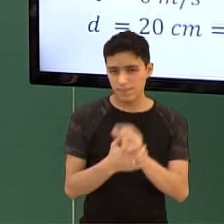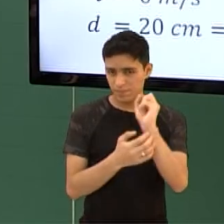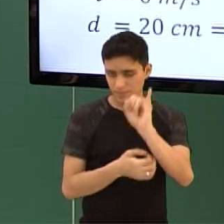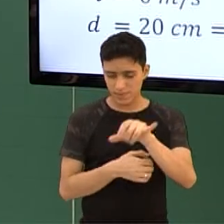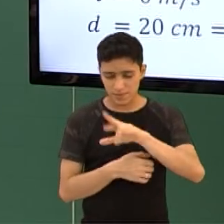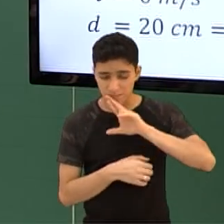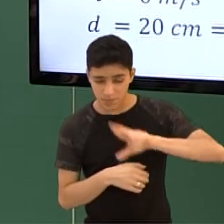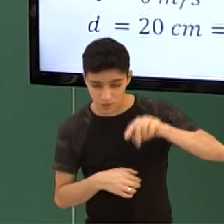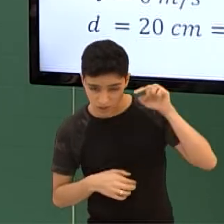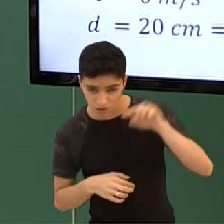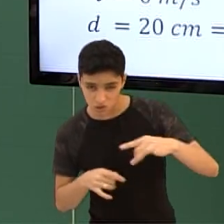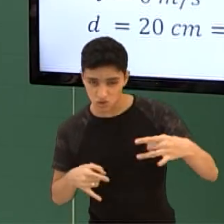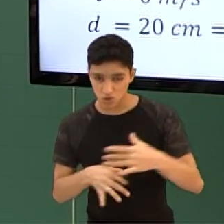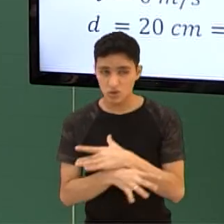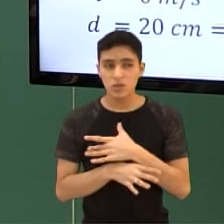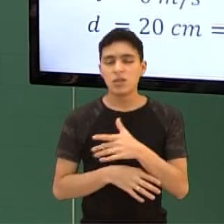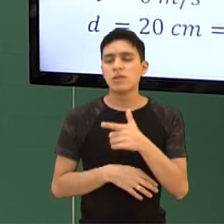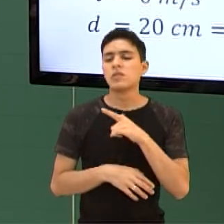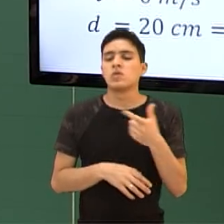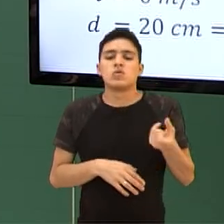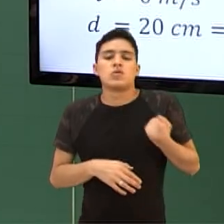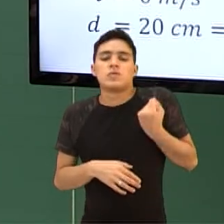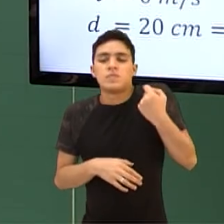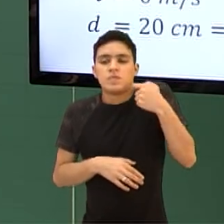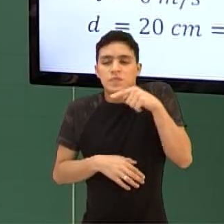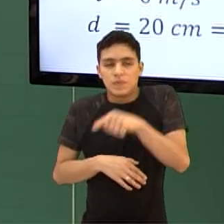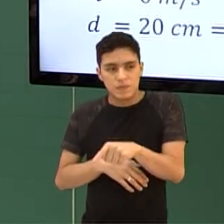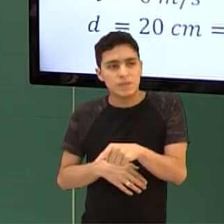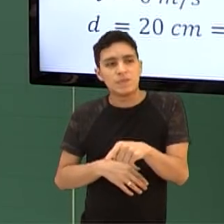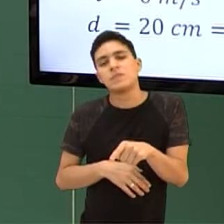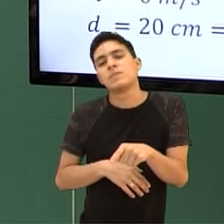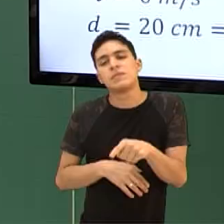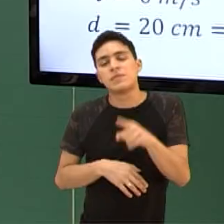resolver isso, eu vou achar o valor de